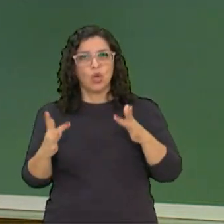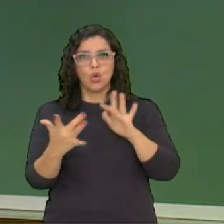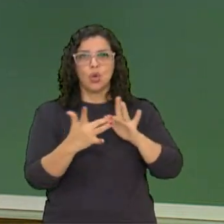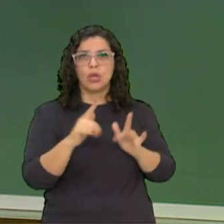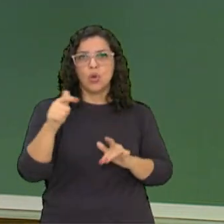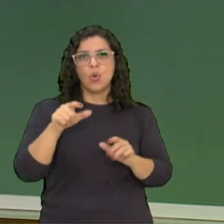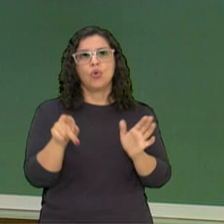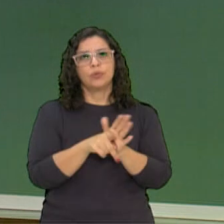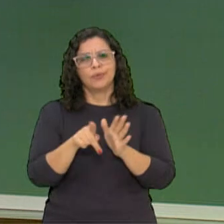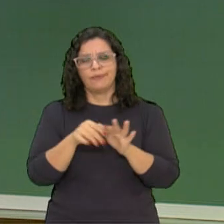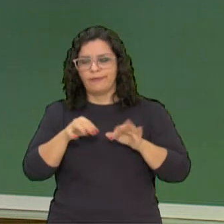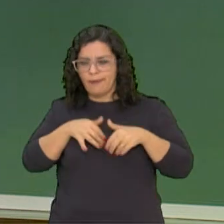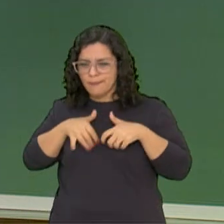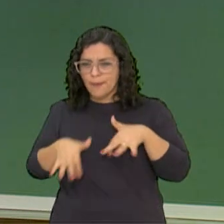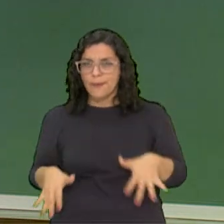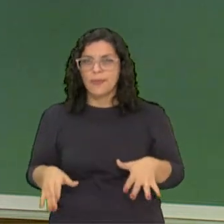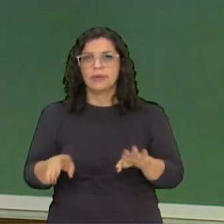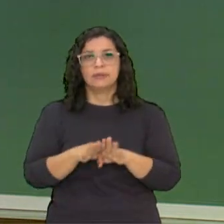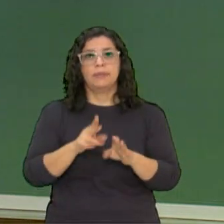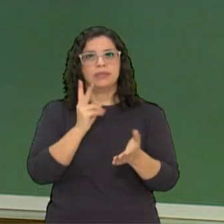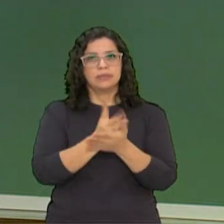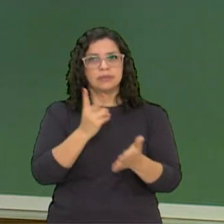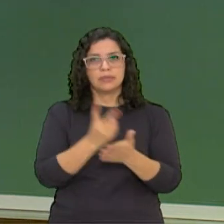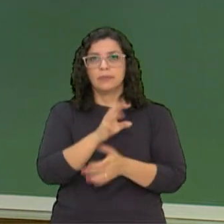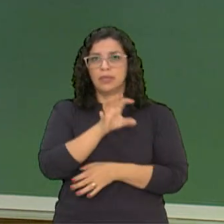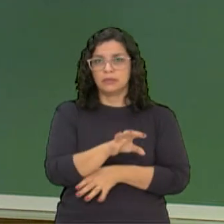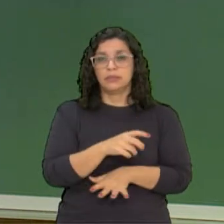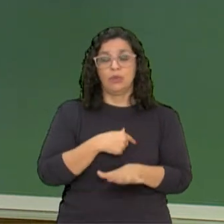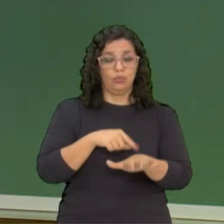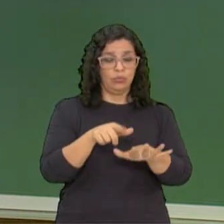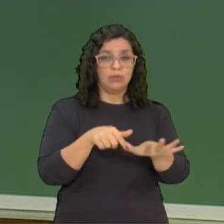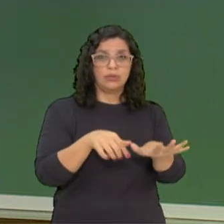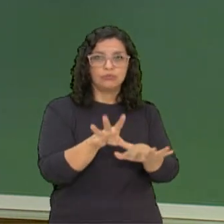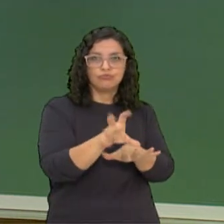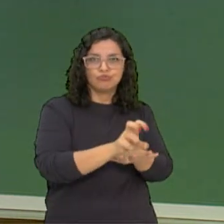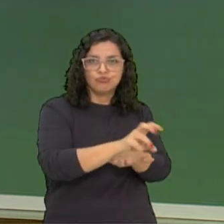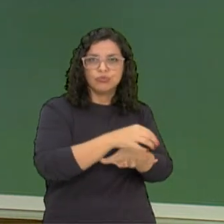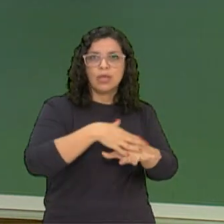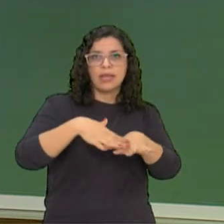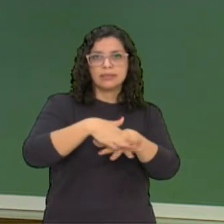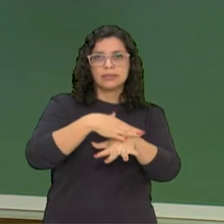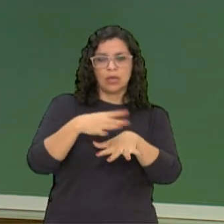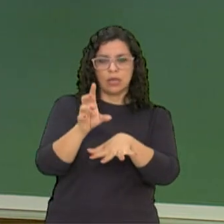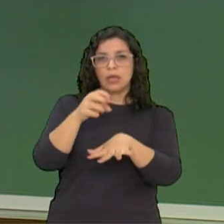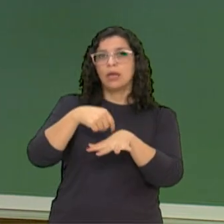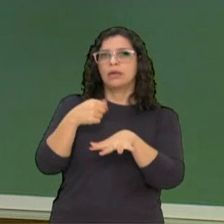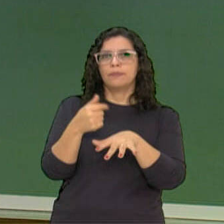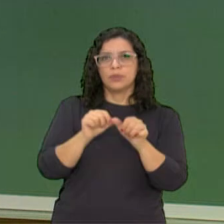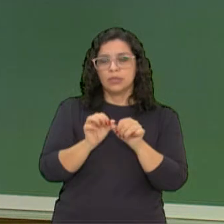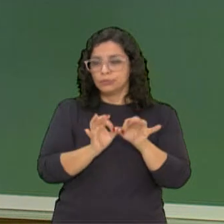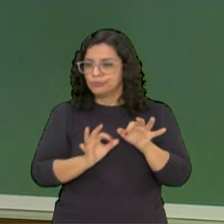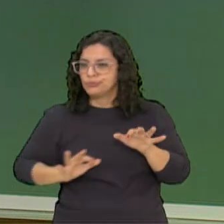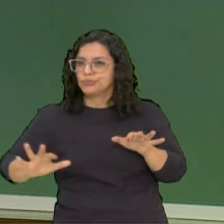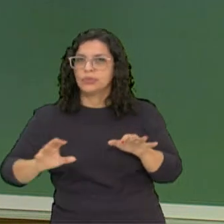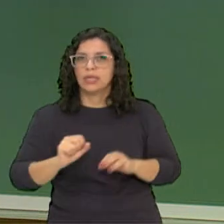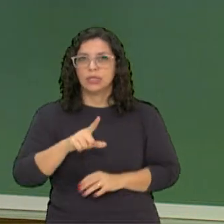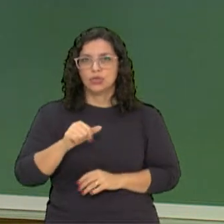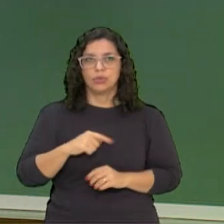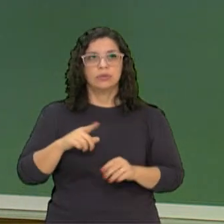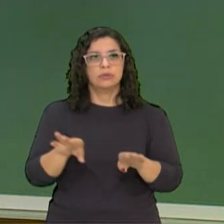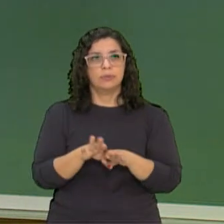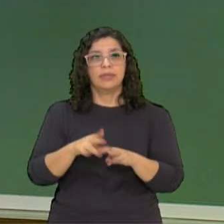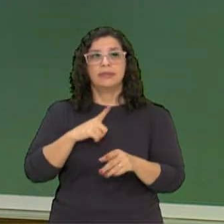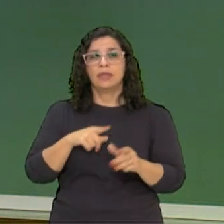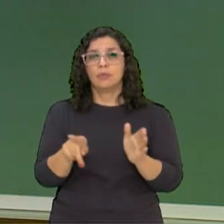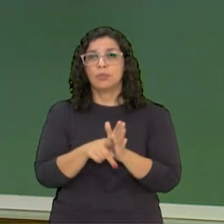depois com outro neurônio, com o órgão, mas o sentido é sempre esse, dendrito, corpo celular, axônio, tá? Existe